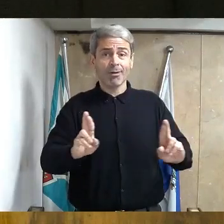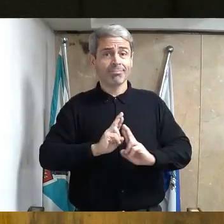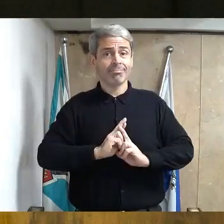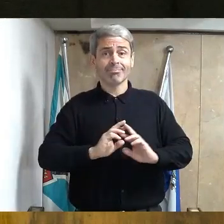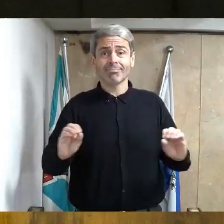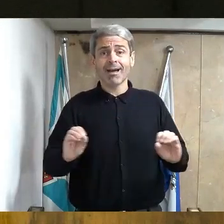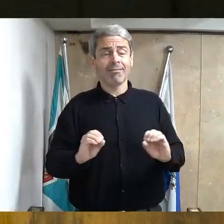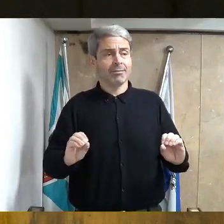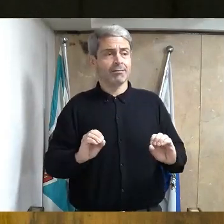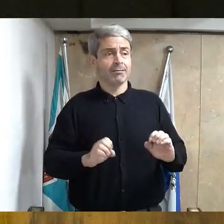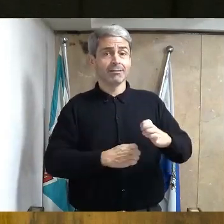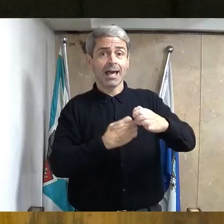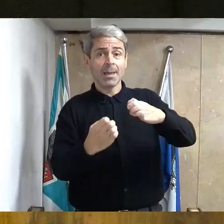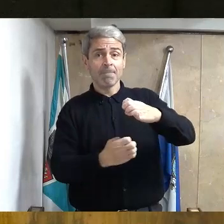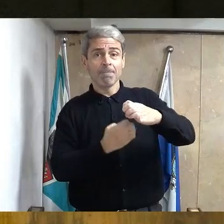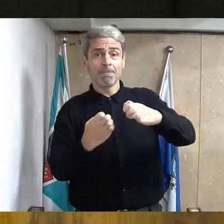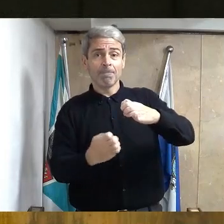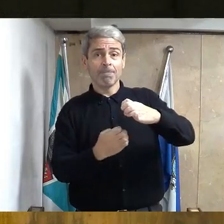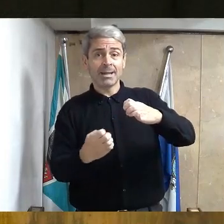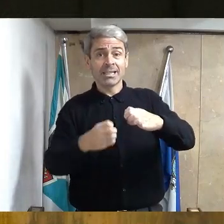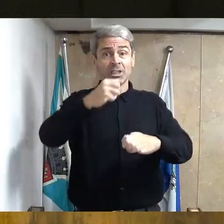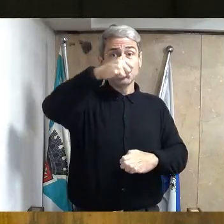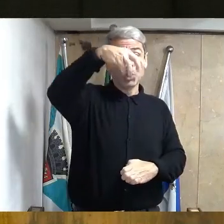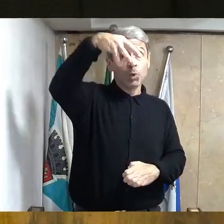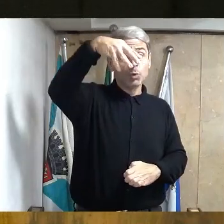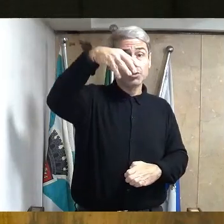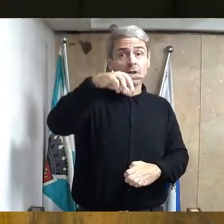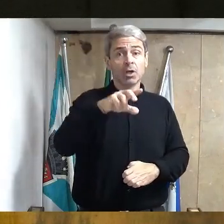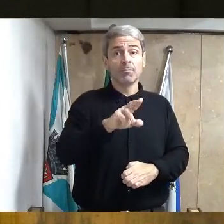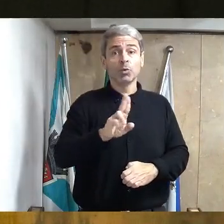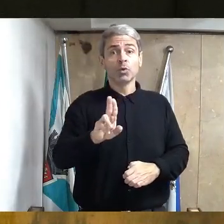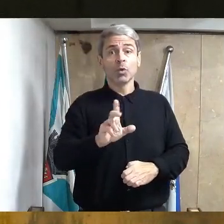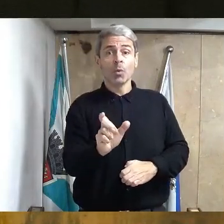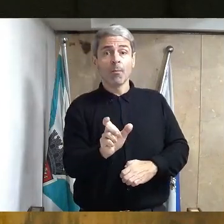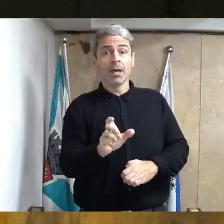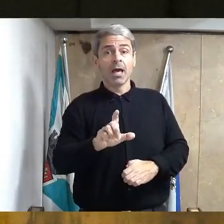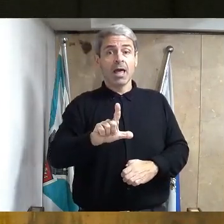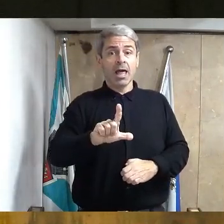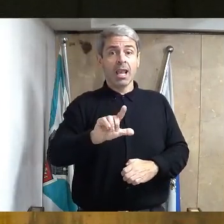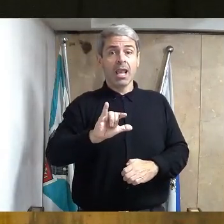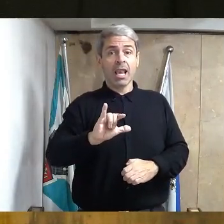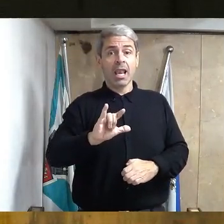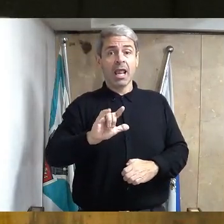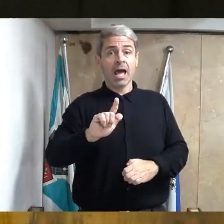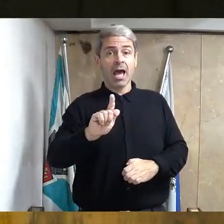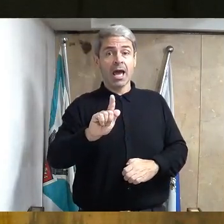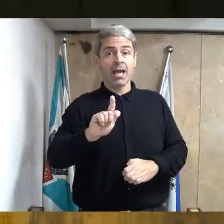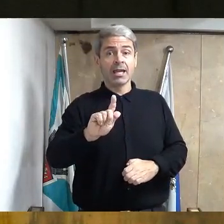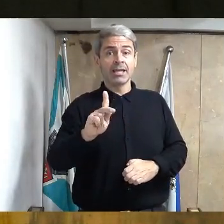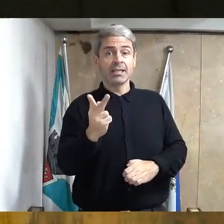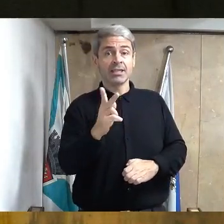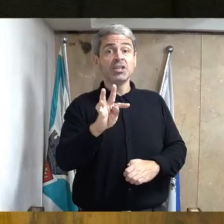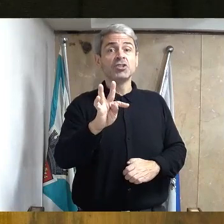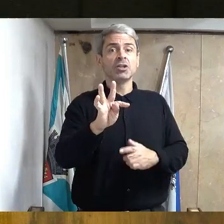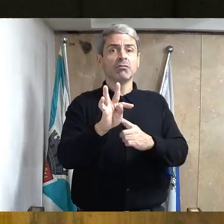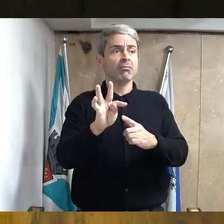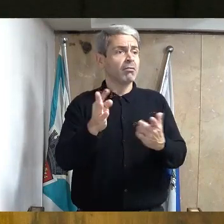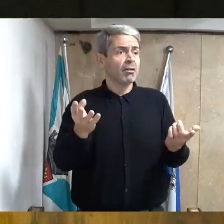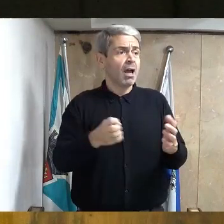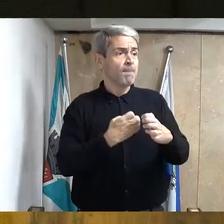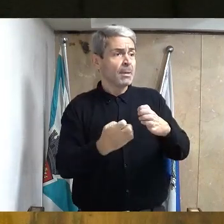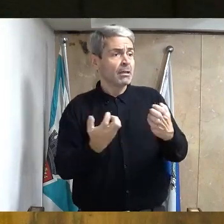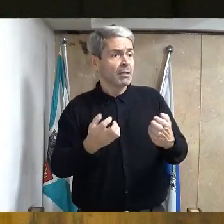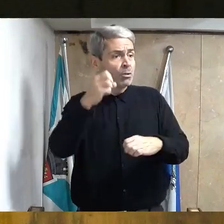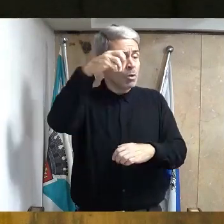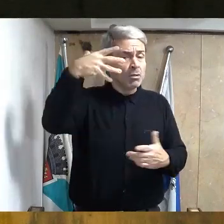Light, que vem fazendo esse desserviço, fazendo com que ruas